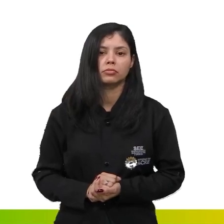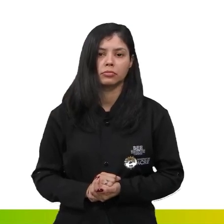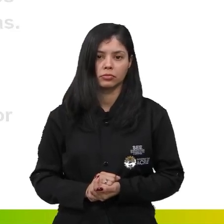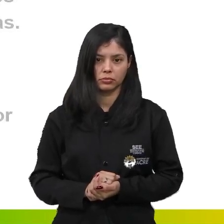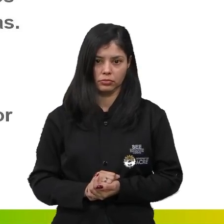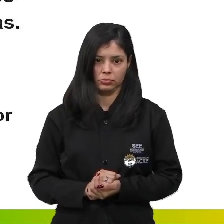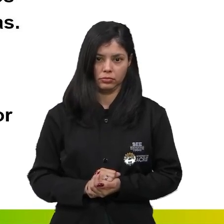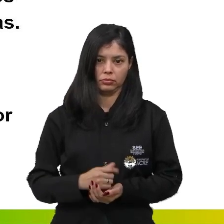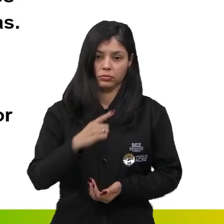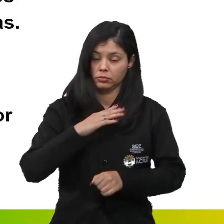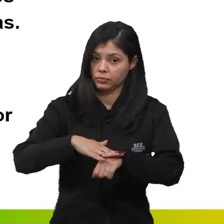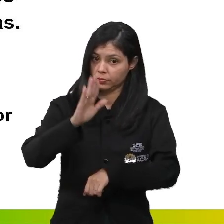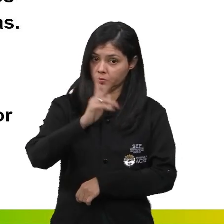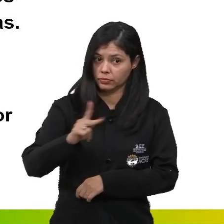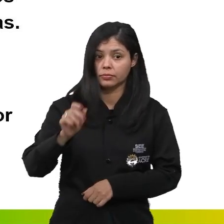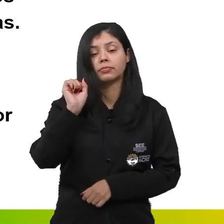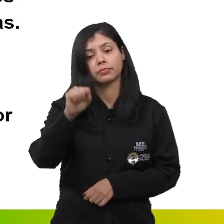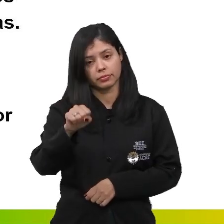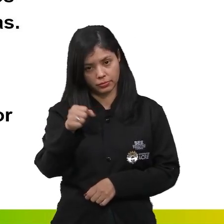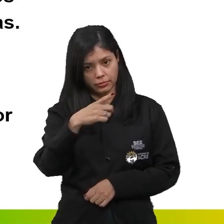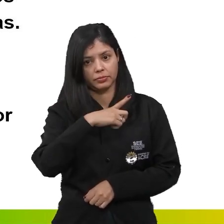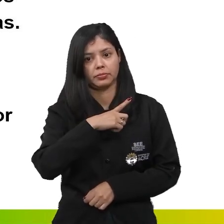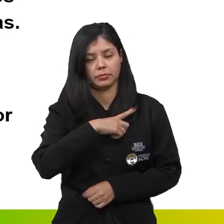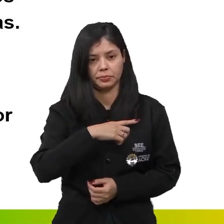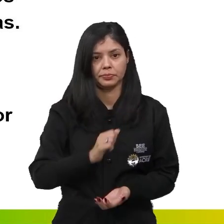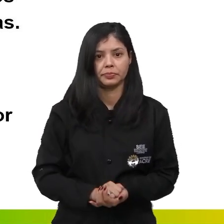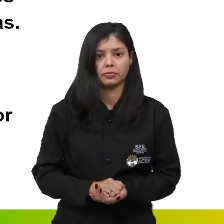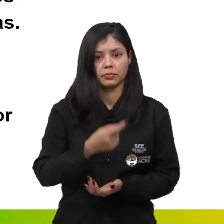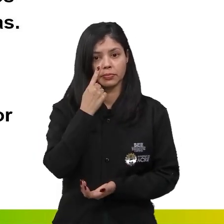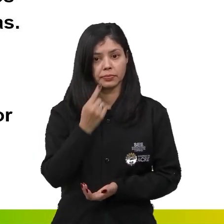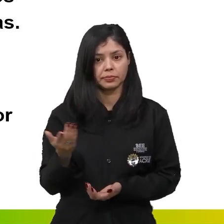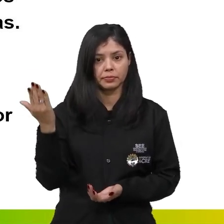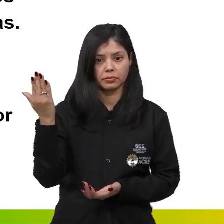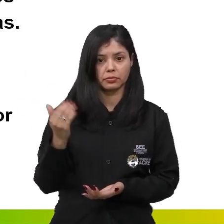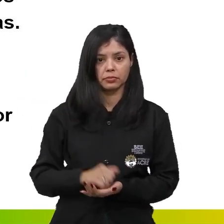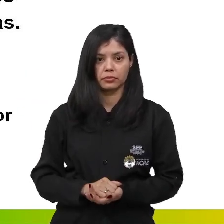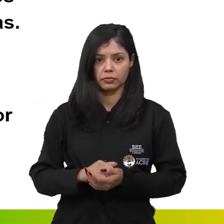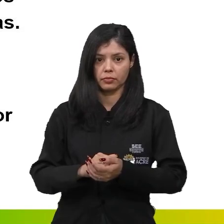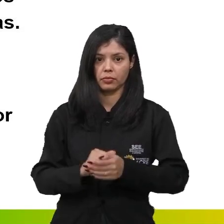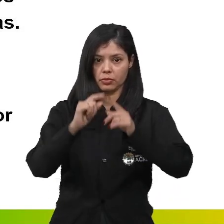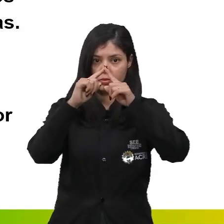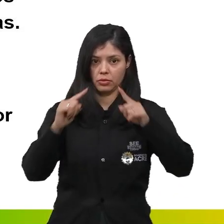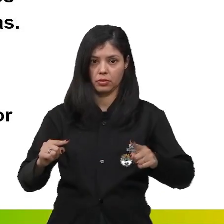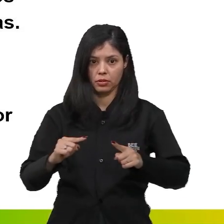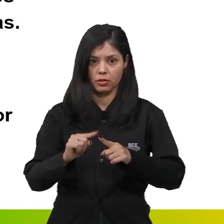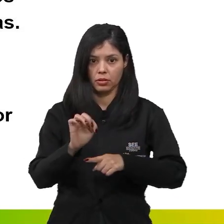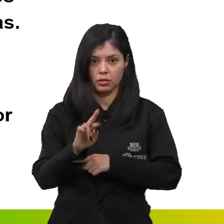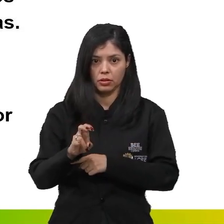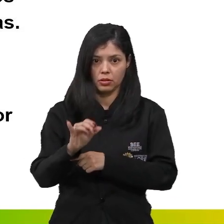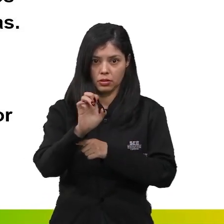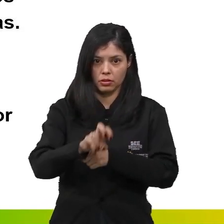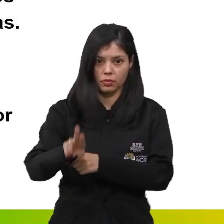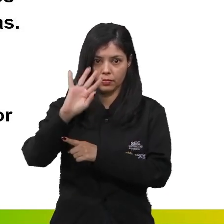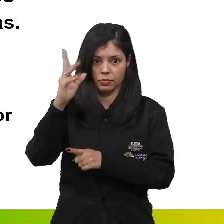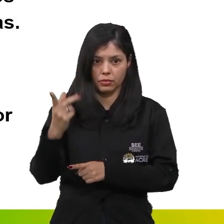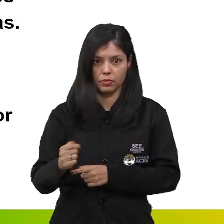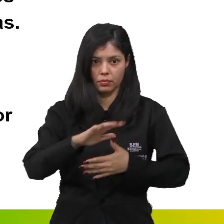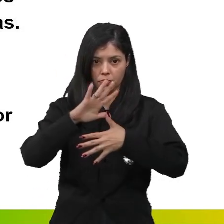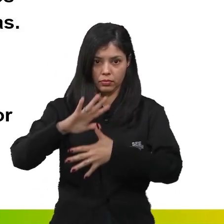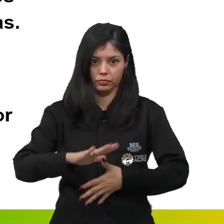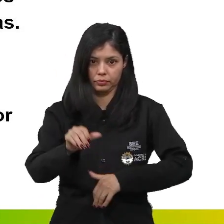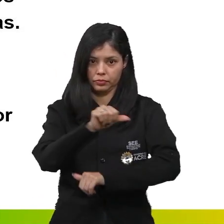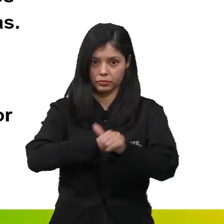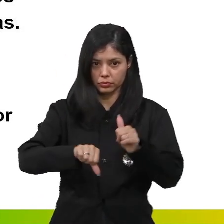Tem mais motivações, professor? Claro que tem. Observa aí, o Triângulo Atlântico. Europa, África e